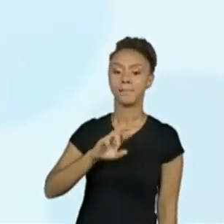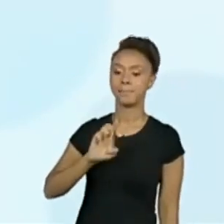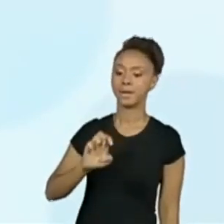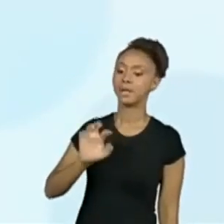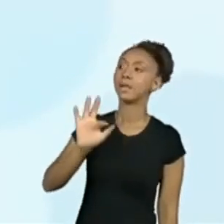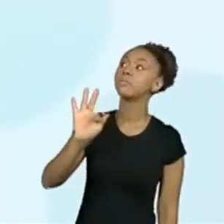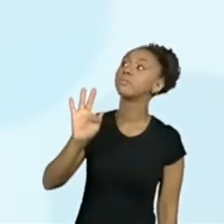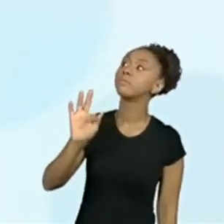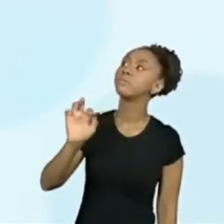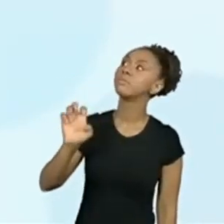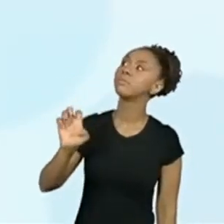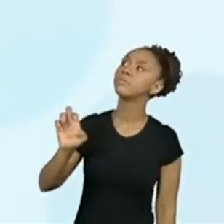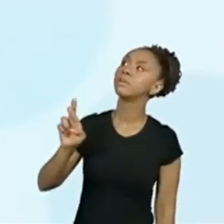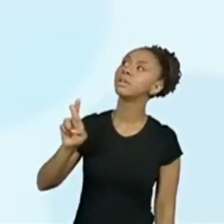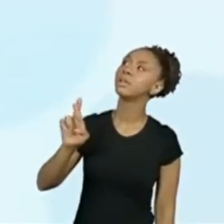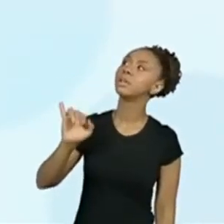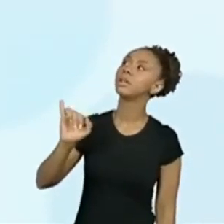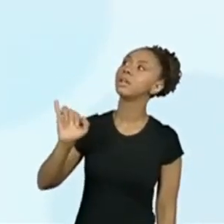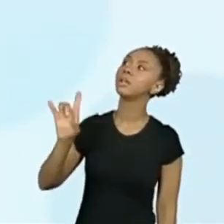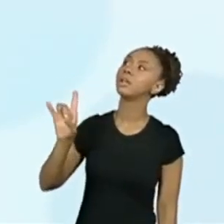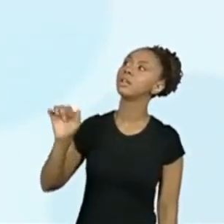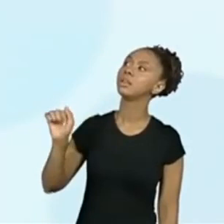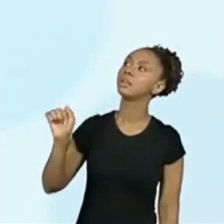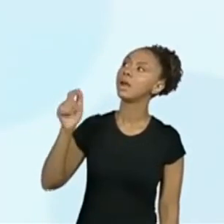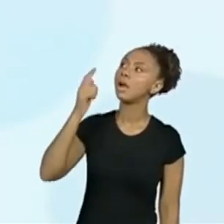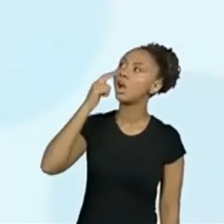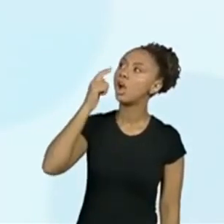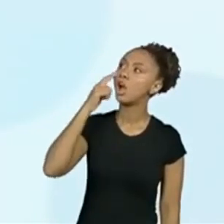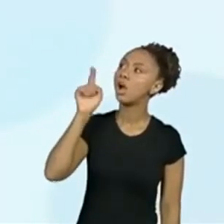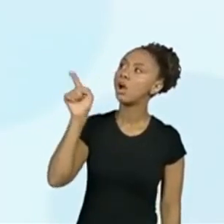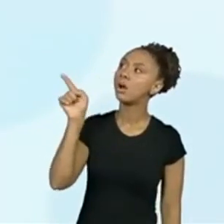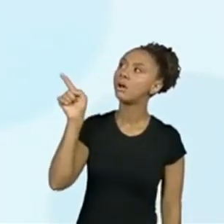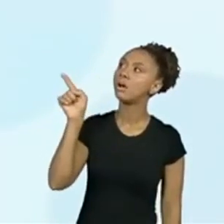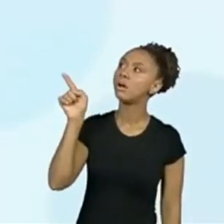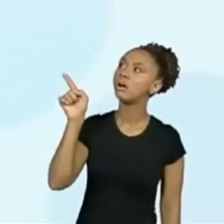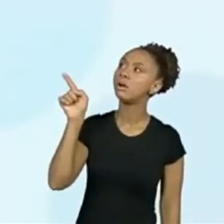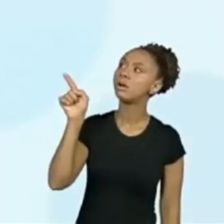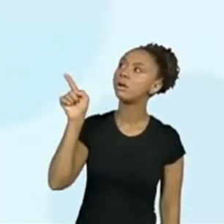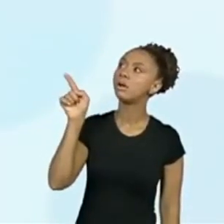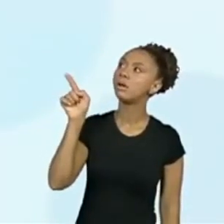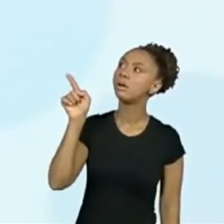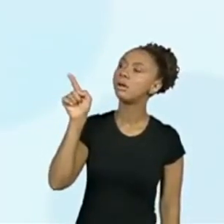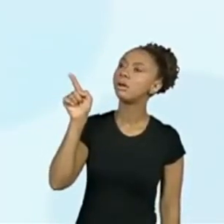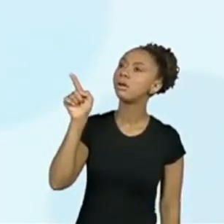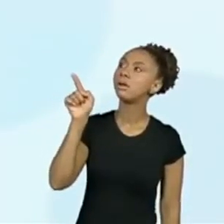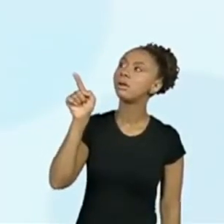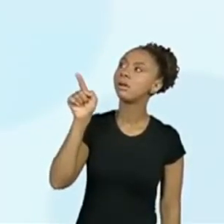Fe da Fera? Pre-fe. Ó. Ó. Pre. Fe. Fe.